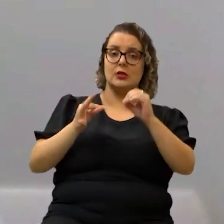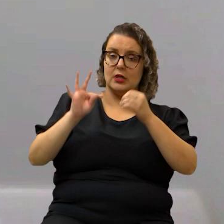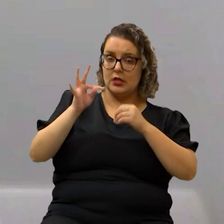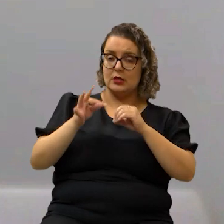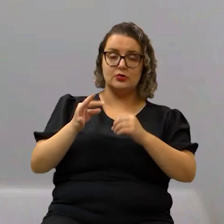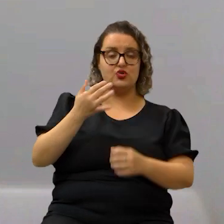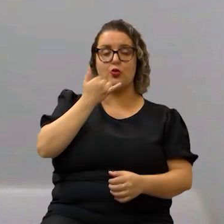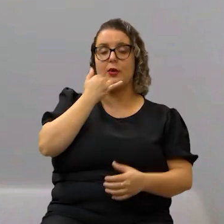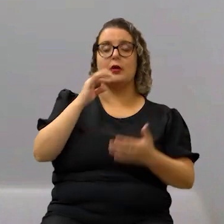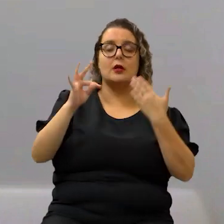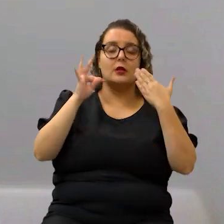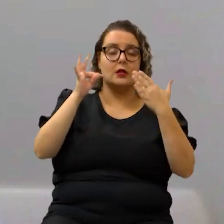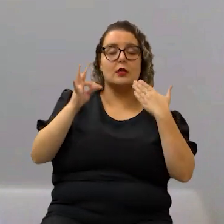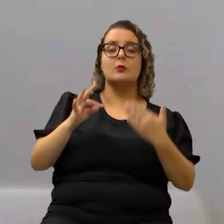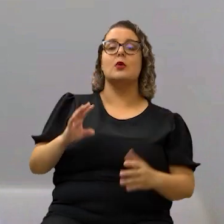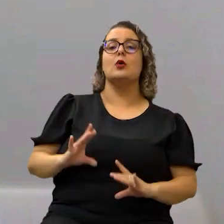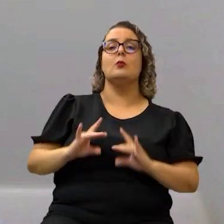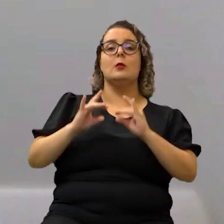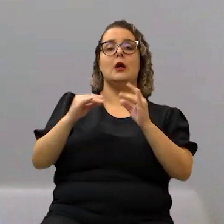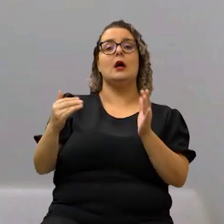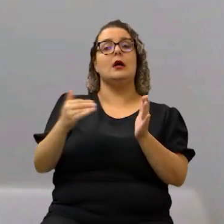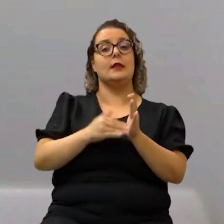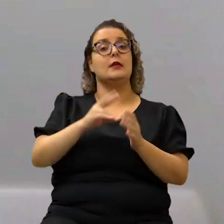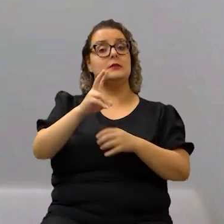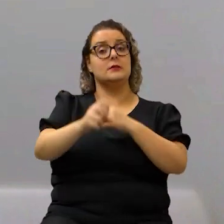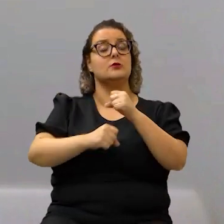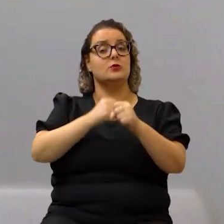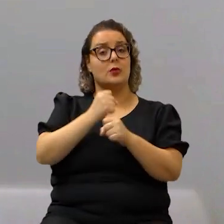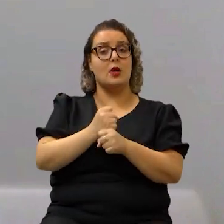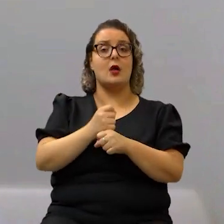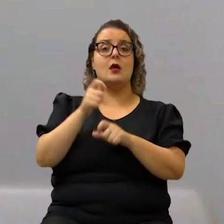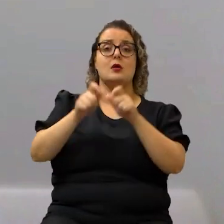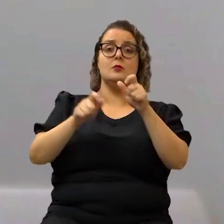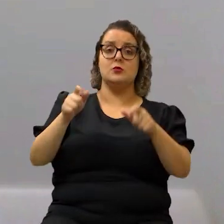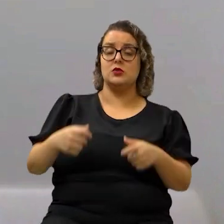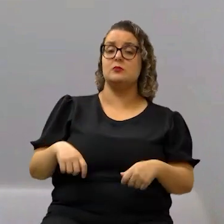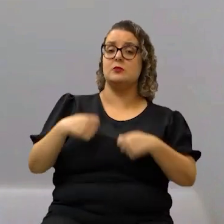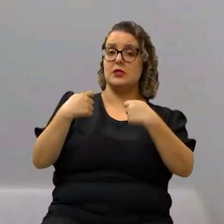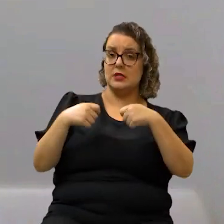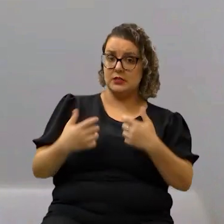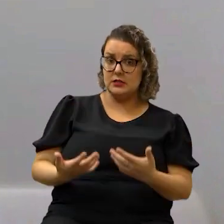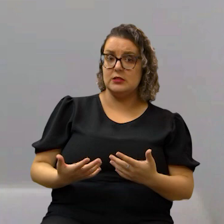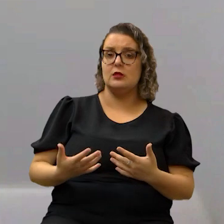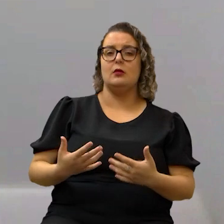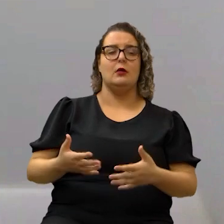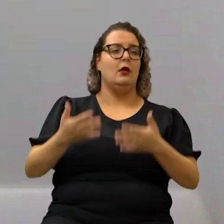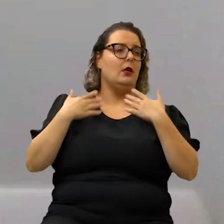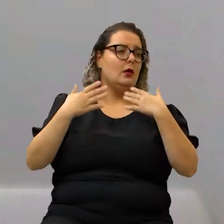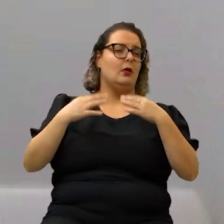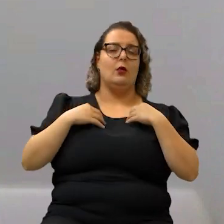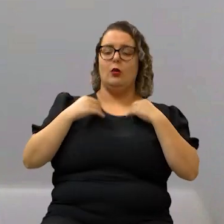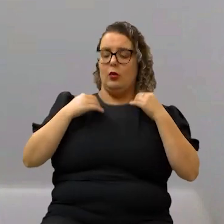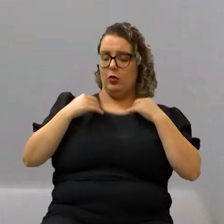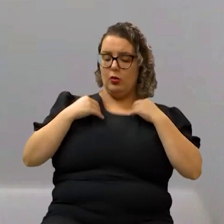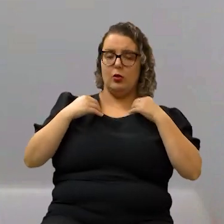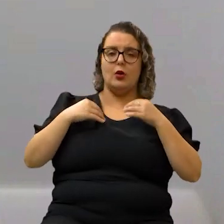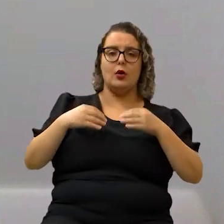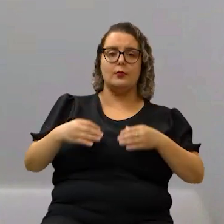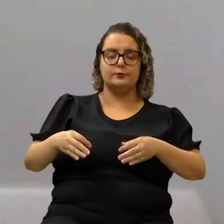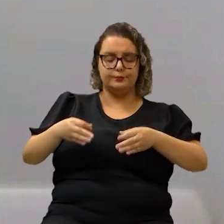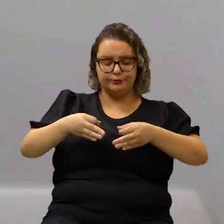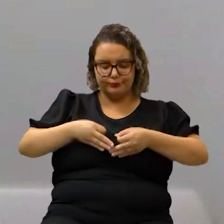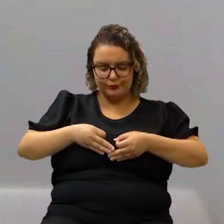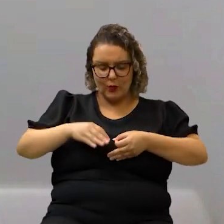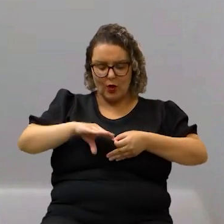reposição hormonal. Então, de modo geral, até 5 anos, aquelas mulheres que precisam, que têm muitas ondas de calor,